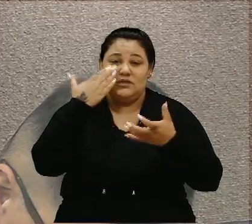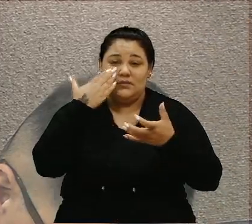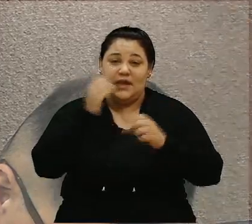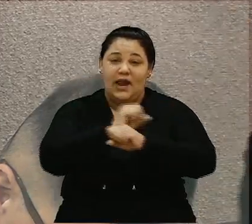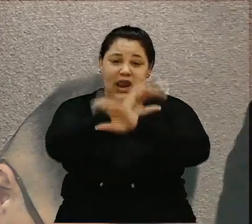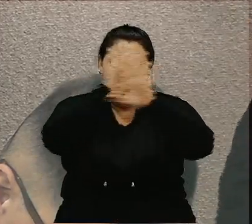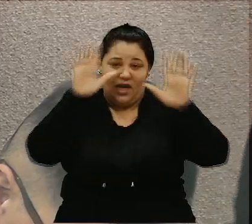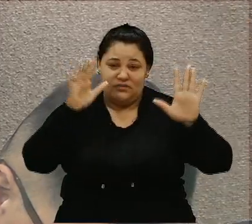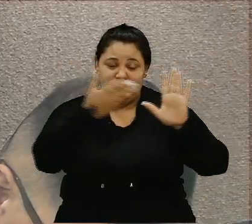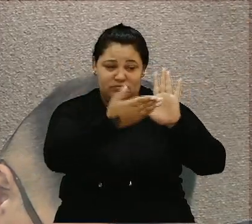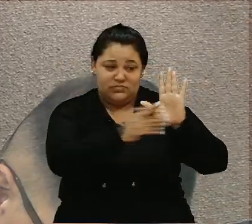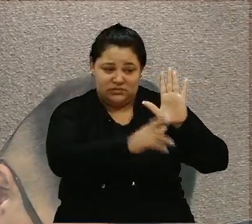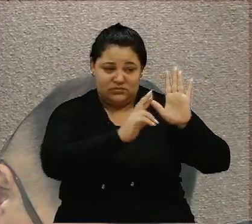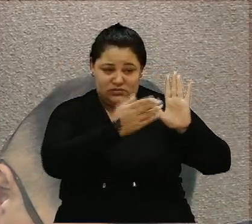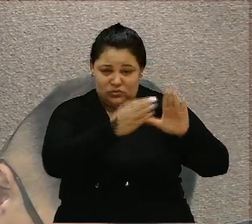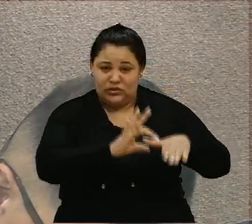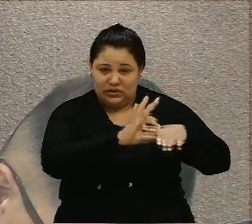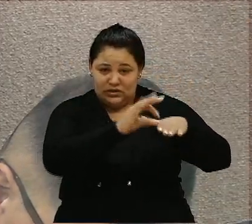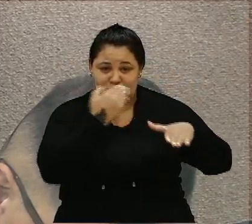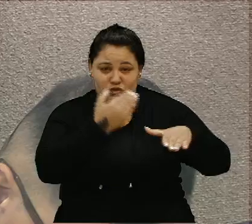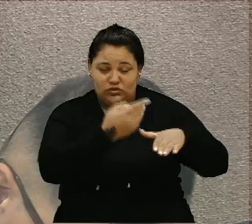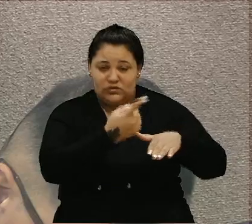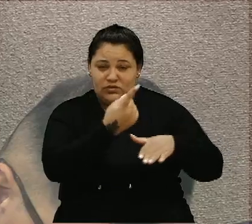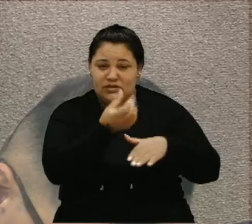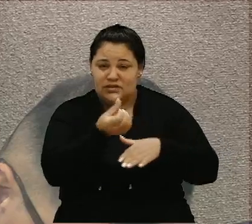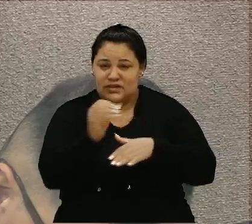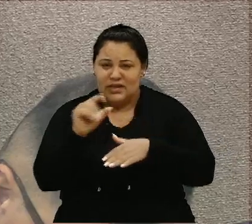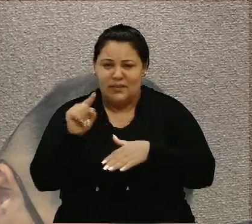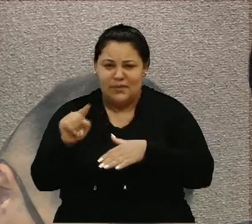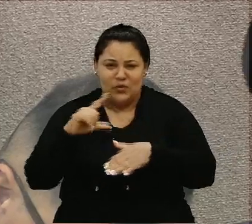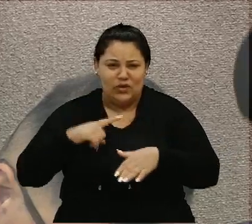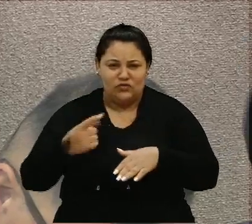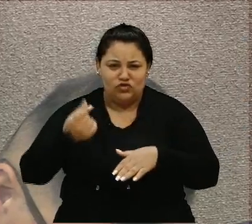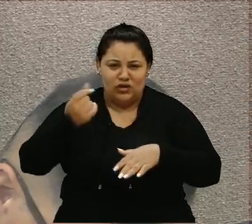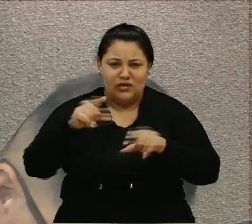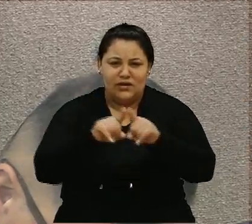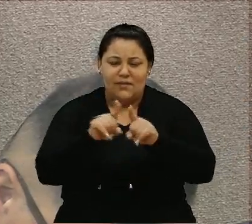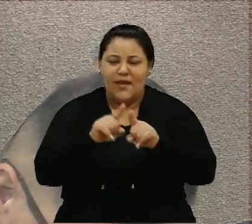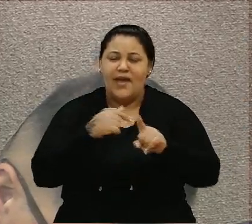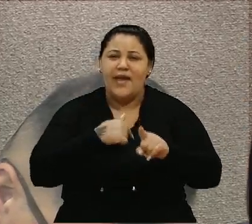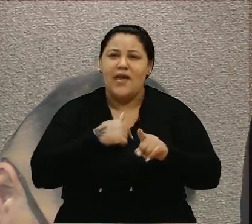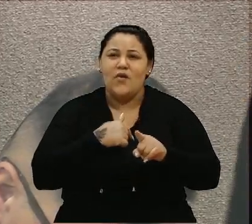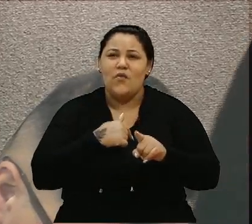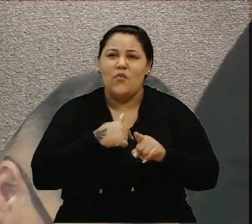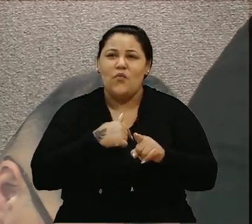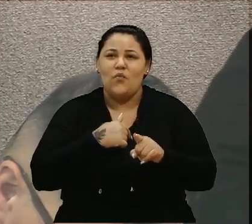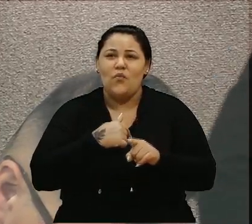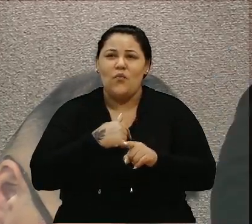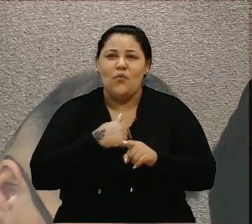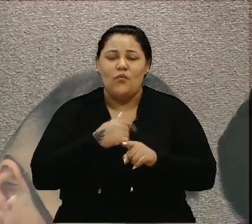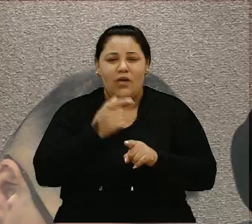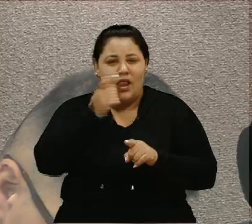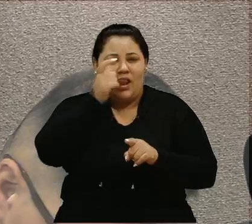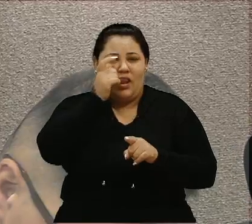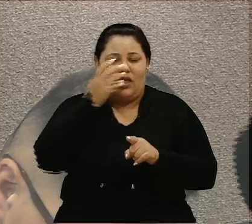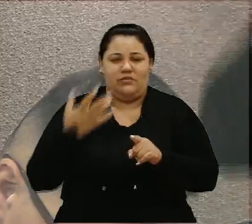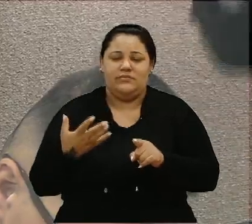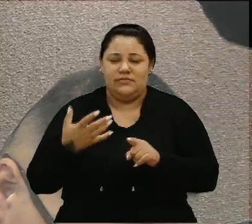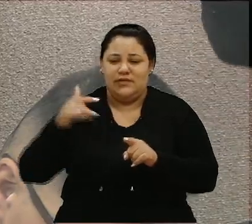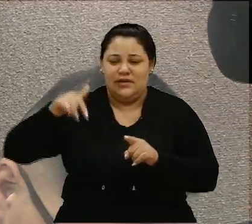A respeito desse valor de R$160 mil, eu abro um alerta aqui para essa Câmara de Vereadores,